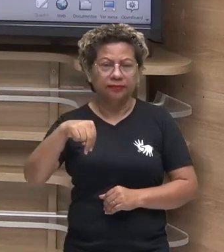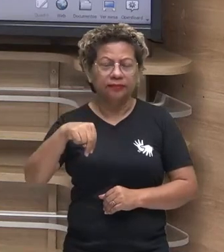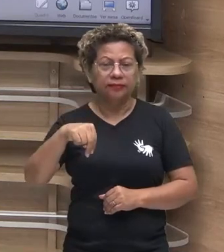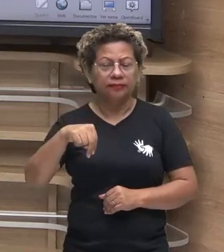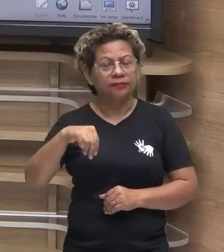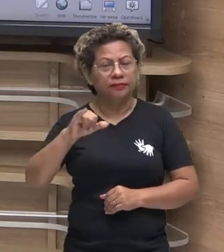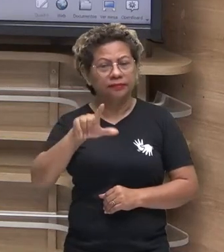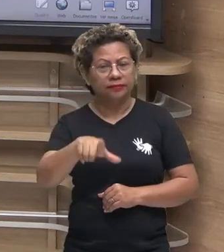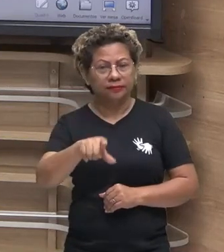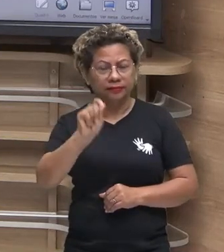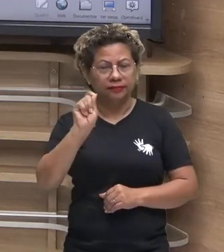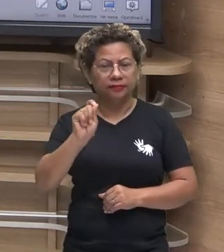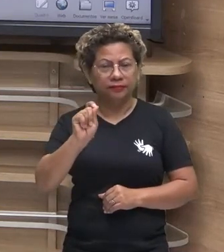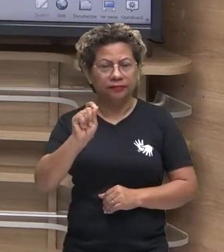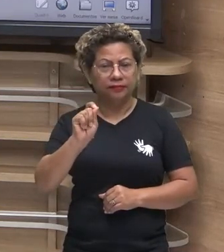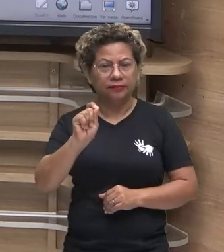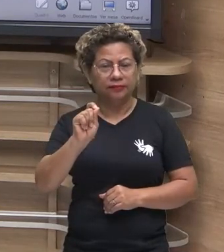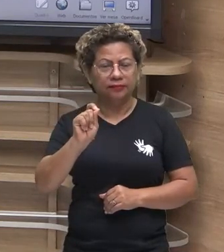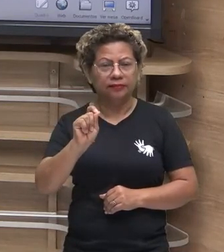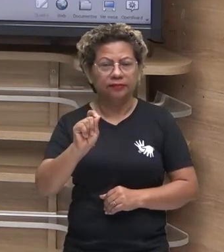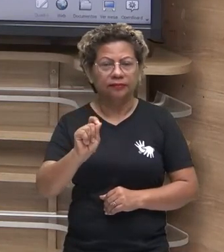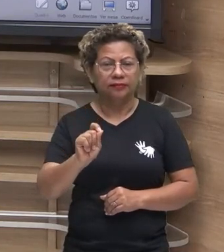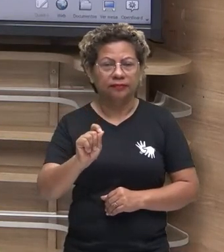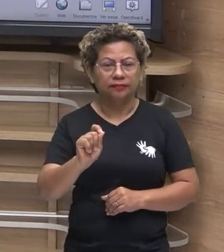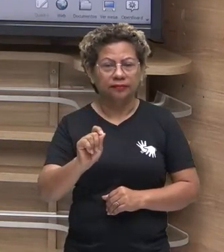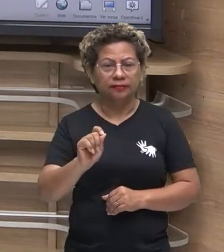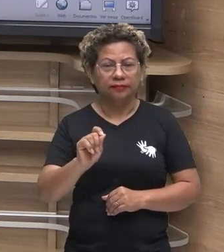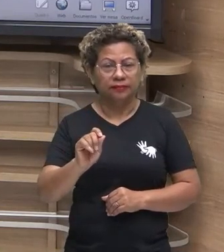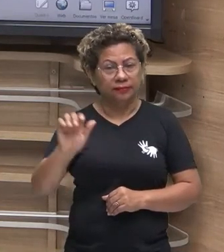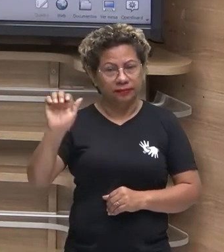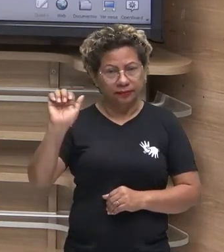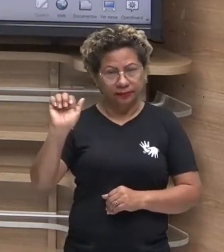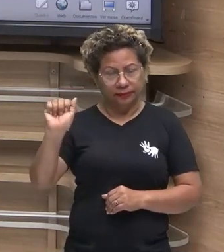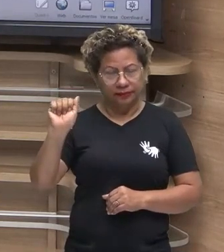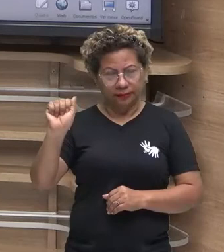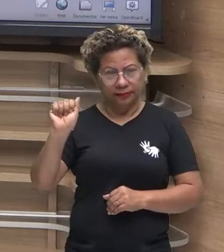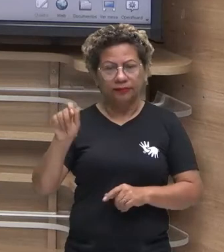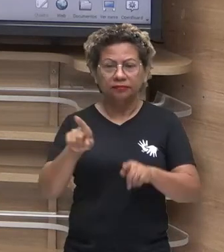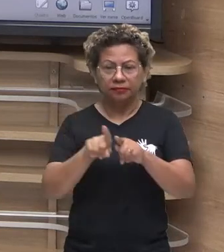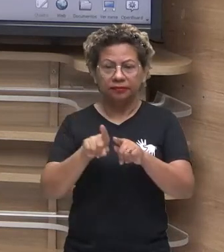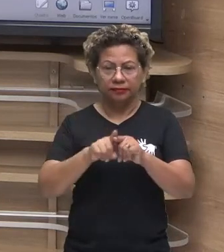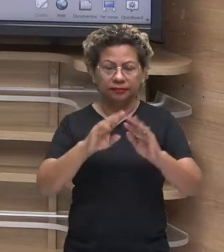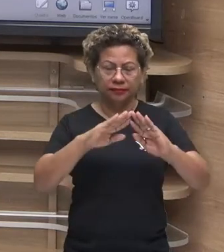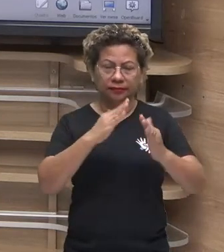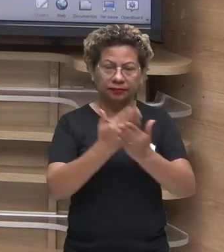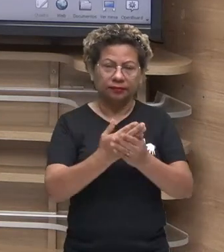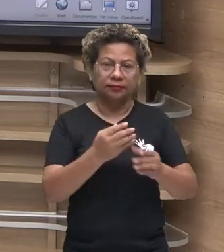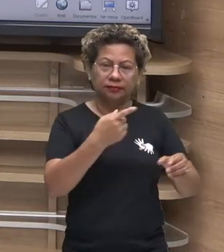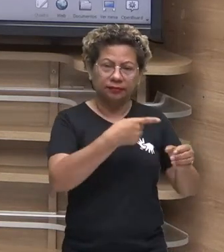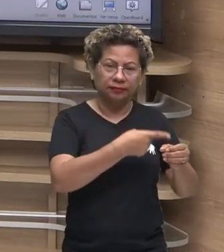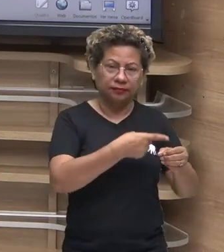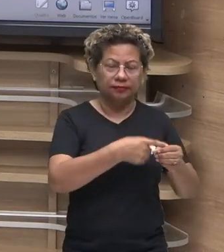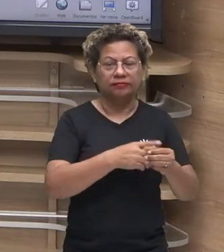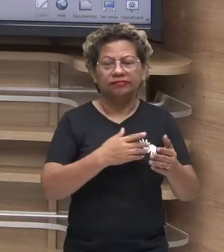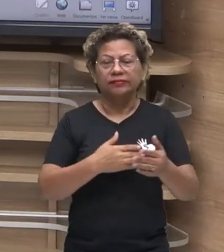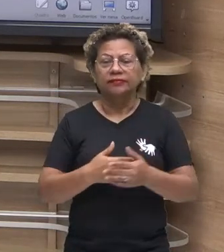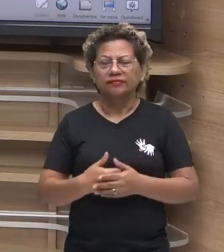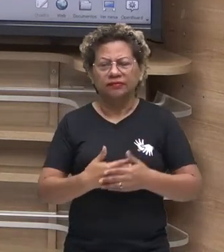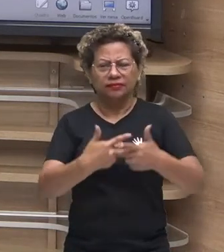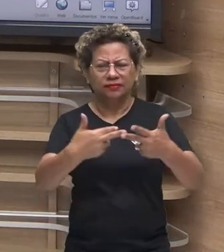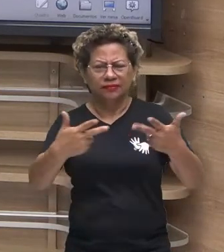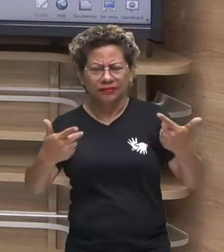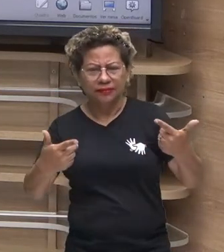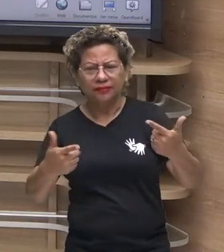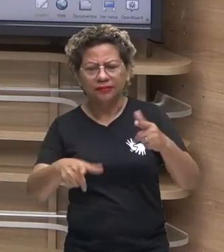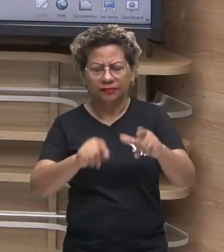Aula em Casa, ela acha que é a letra A. Olha aí, a gente teve gente que escolheu A, gente que